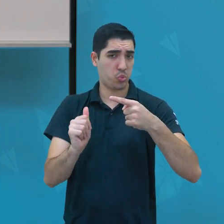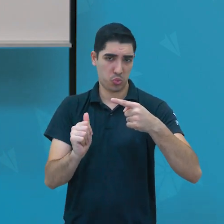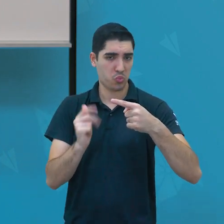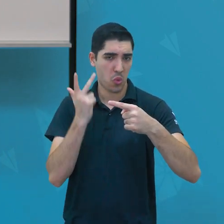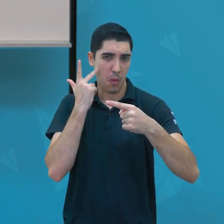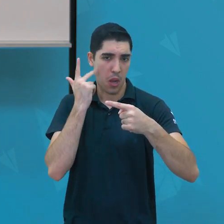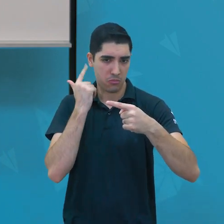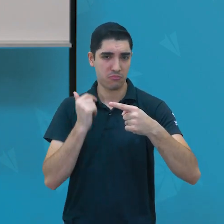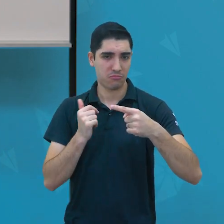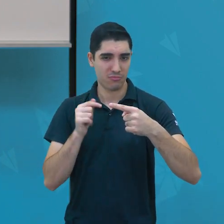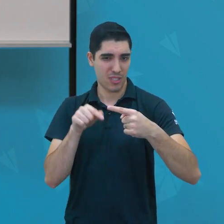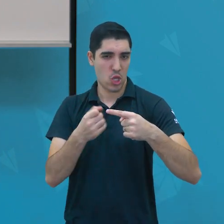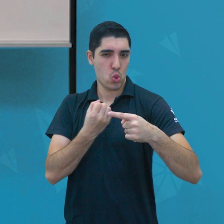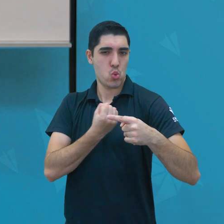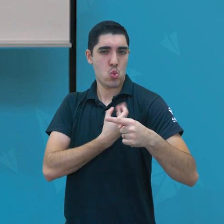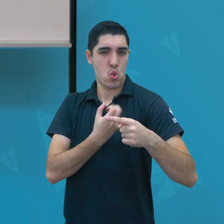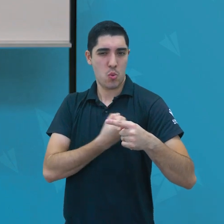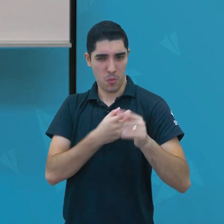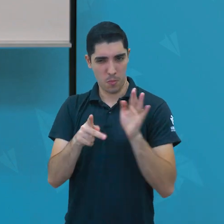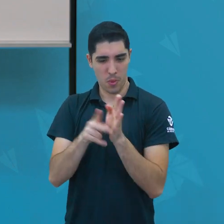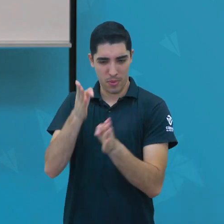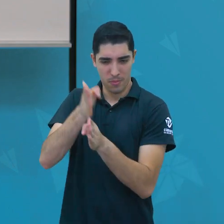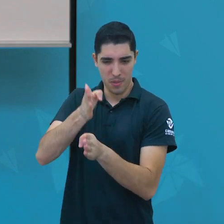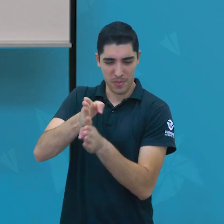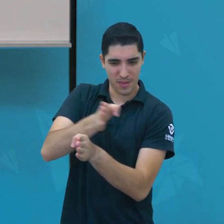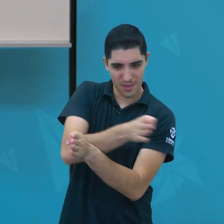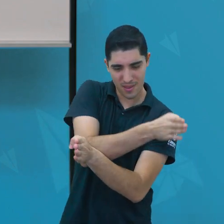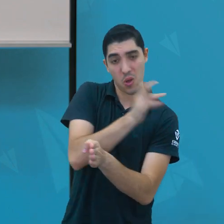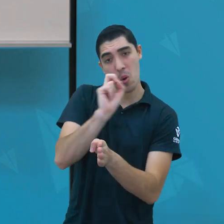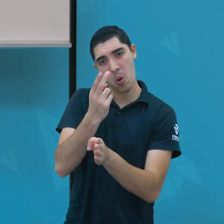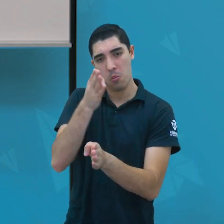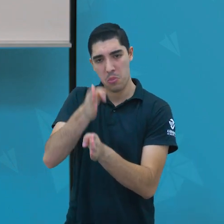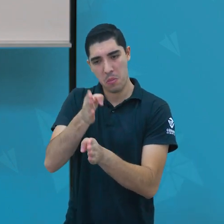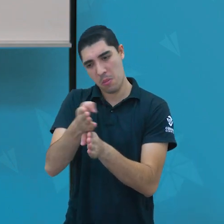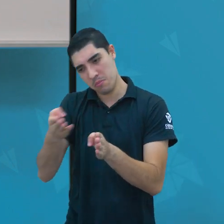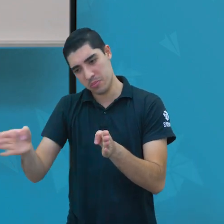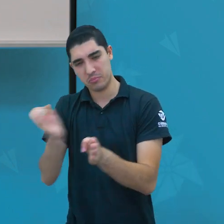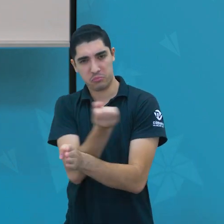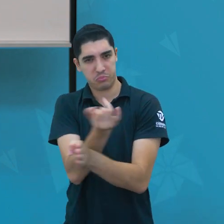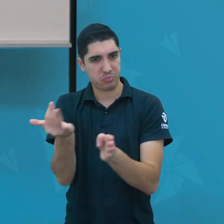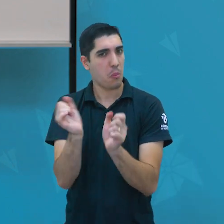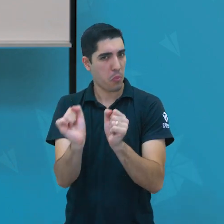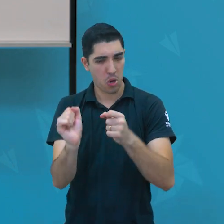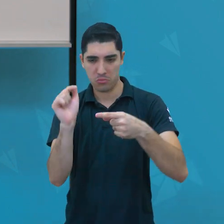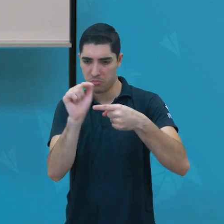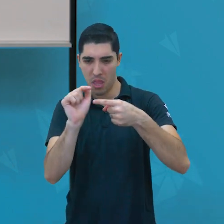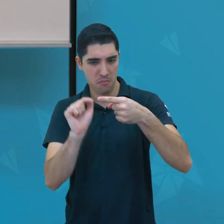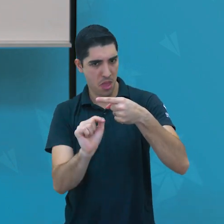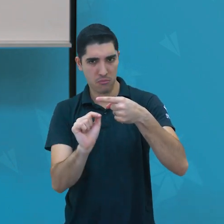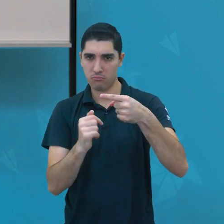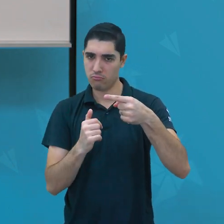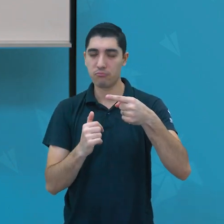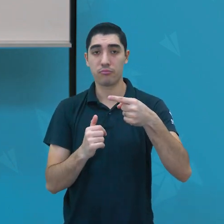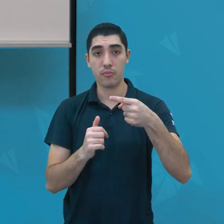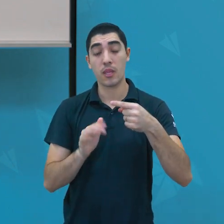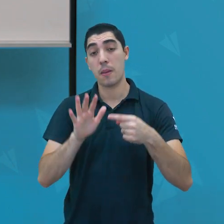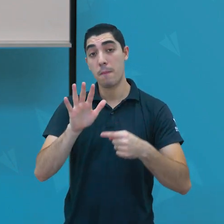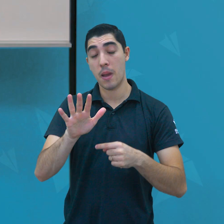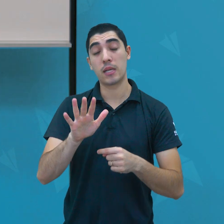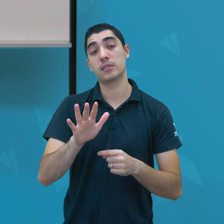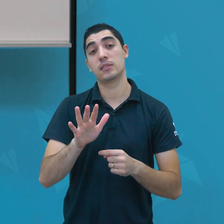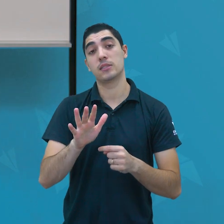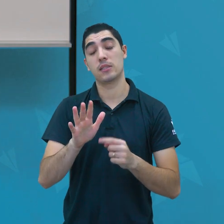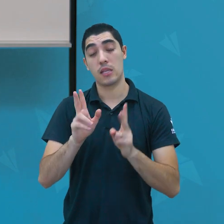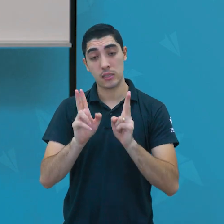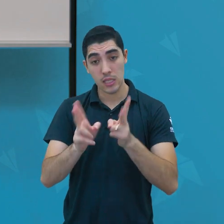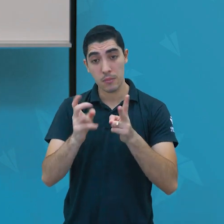inteira, tá? Aqui nós estamos bem tranquilos. Precisamos começar ali pelo básico, sim, a gente vai avançando, tá? Mas lembrando que eu posso ter